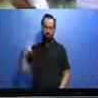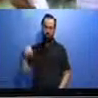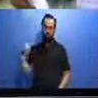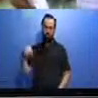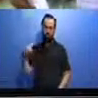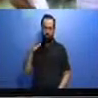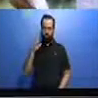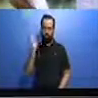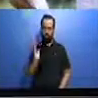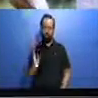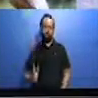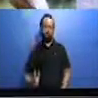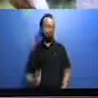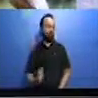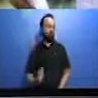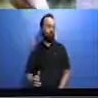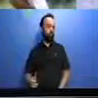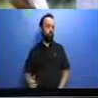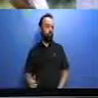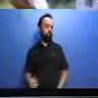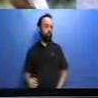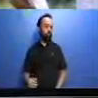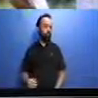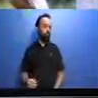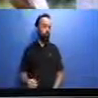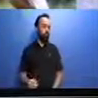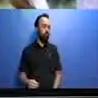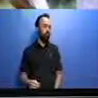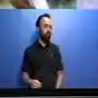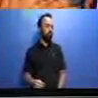alta distribuição no nosso país.